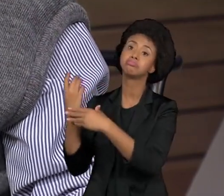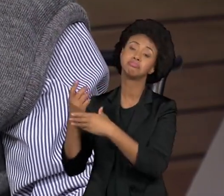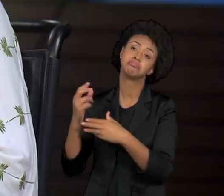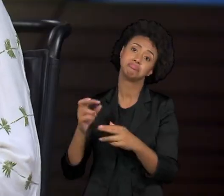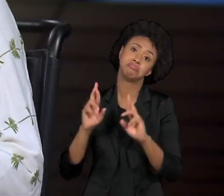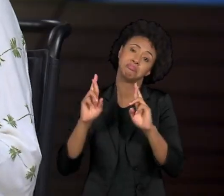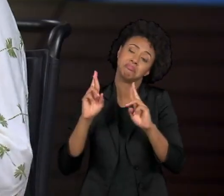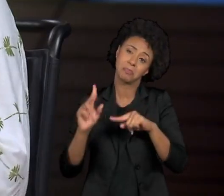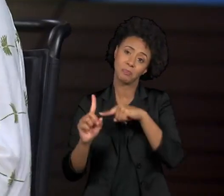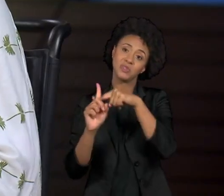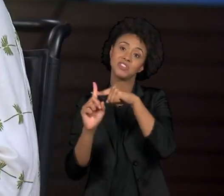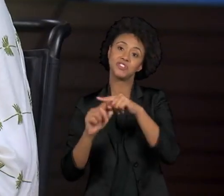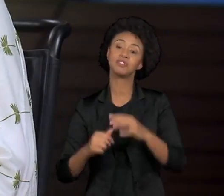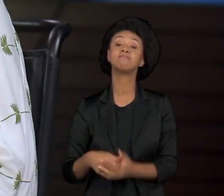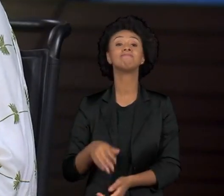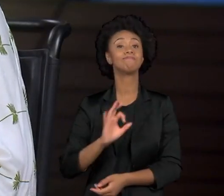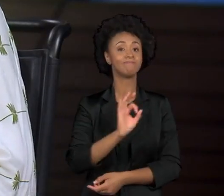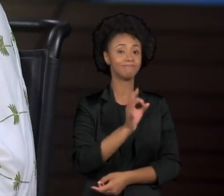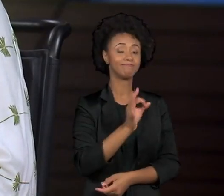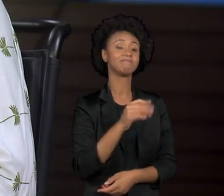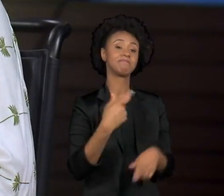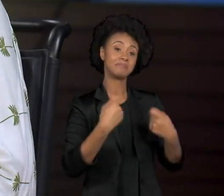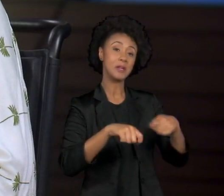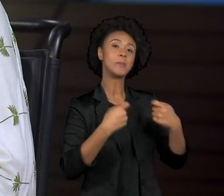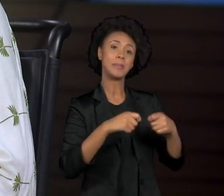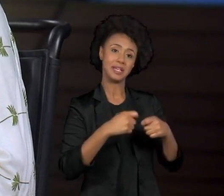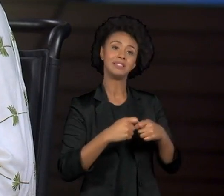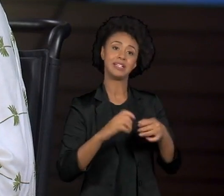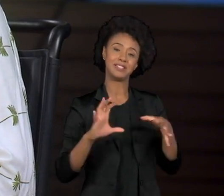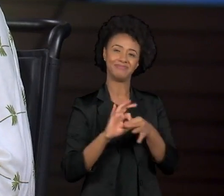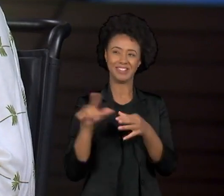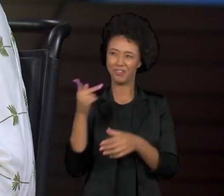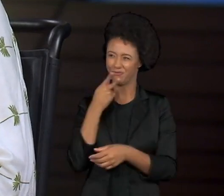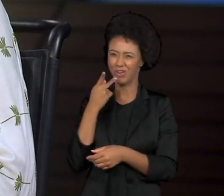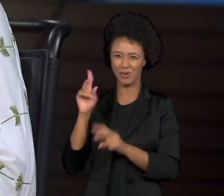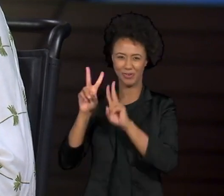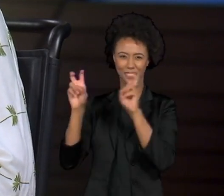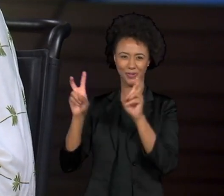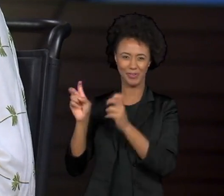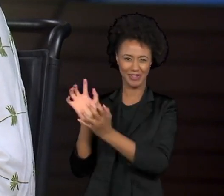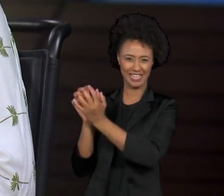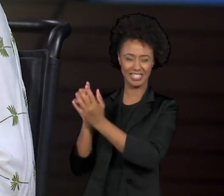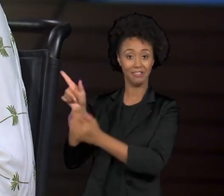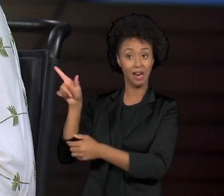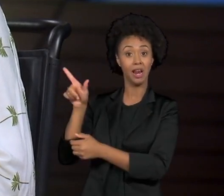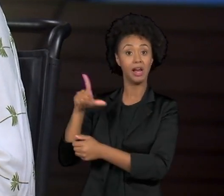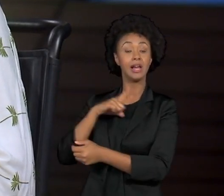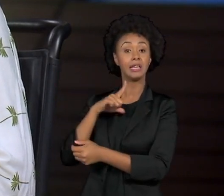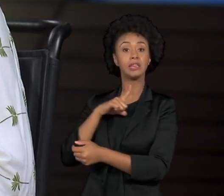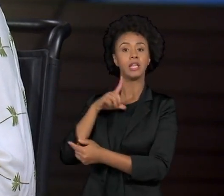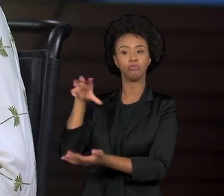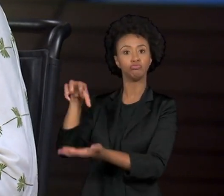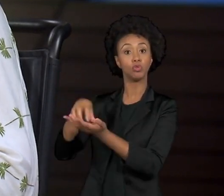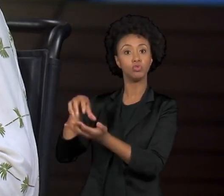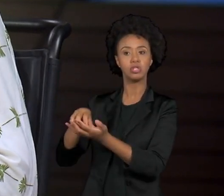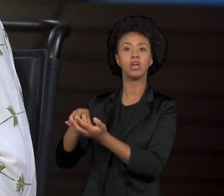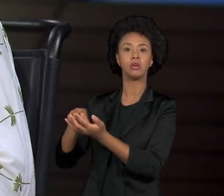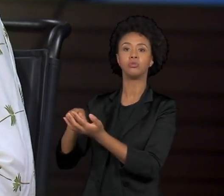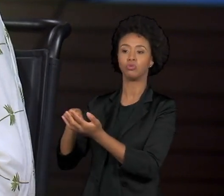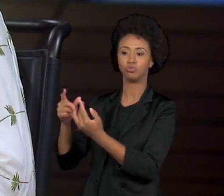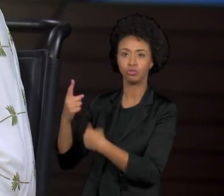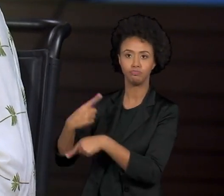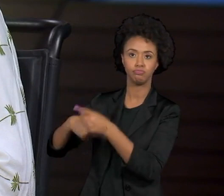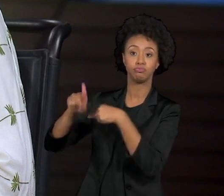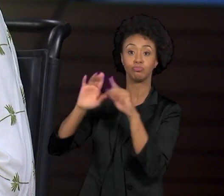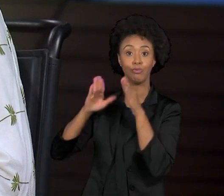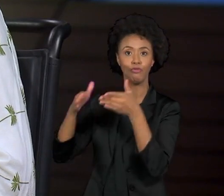positivos. E realmente precisa dessa conexão. E já que ele citou Recife, achei muito interessante, tem um centro de inovação lá importante, com foco